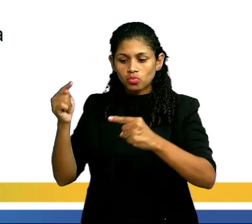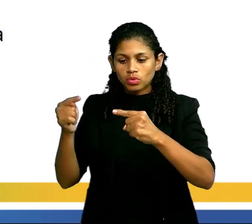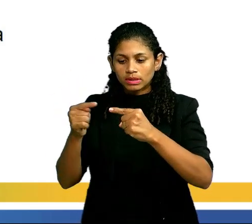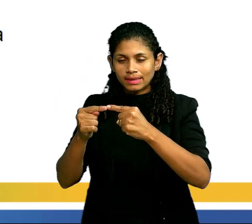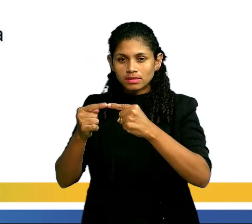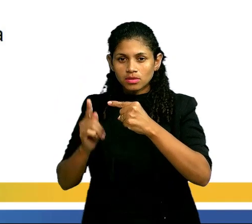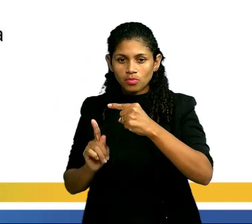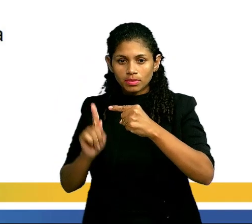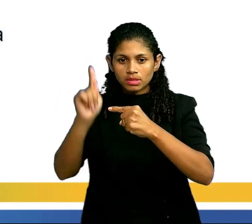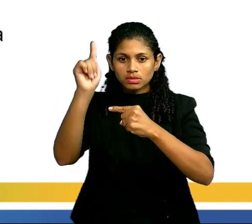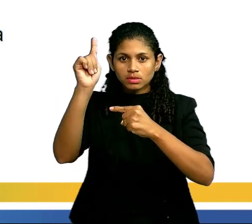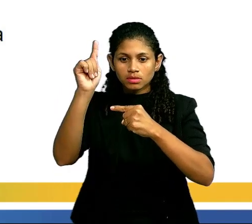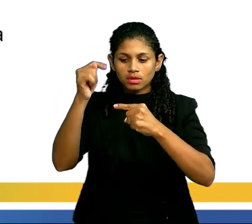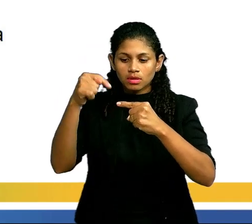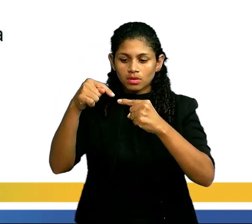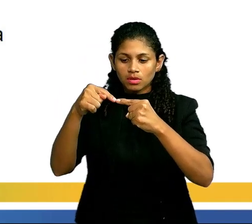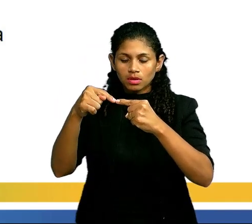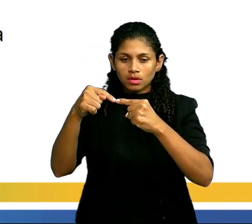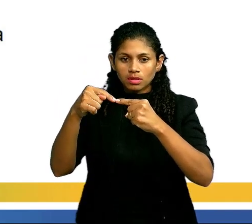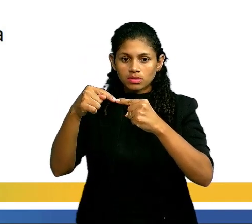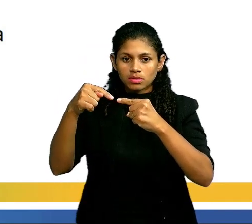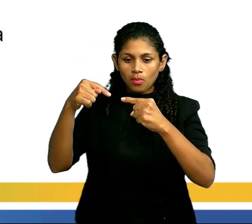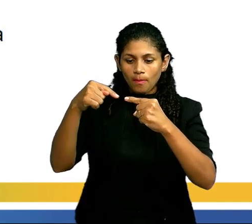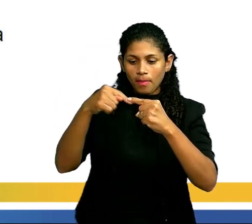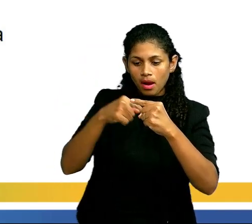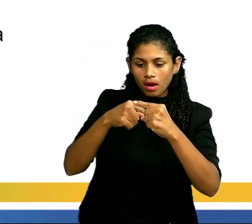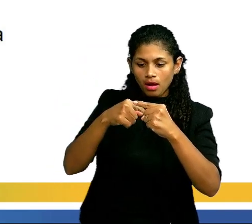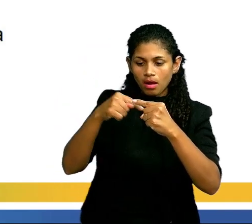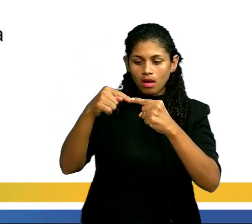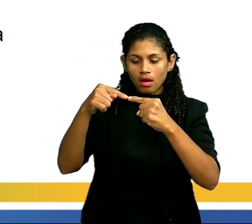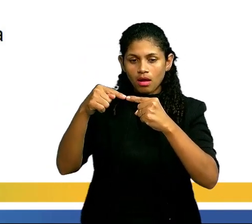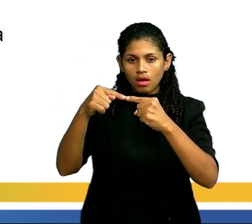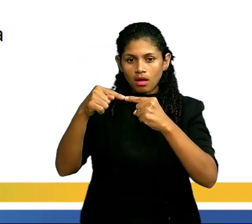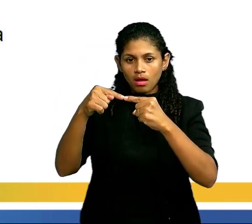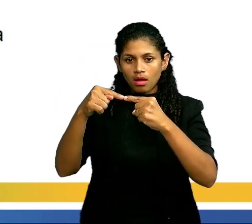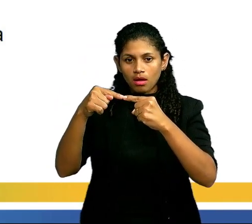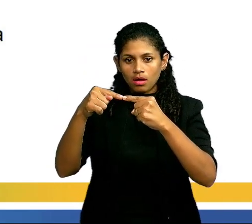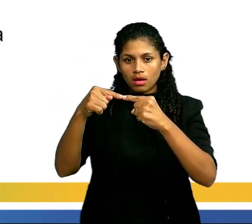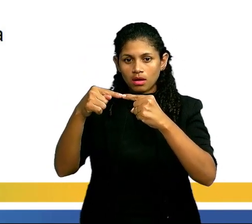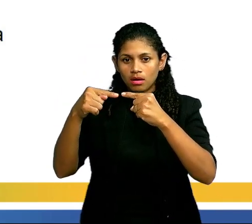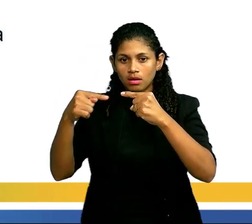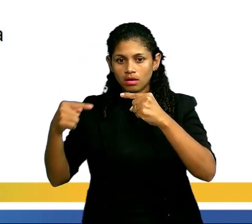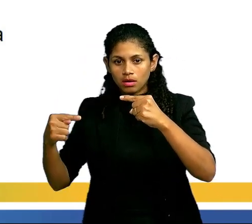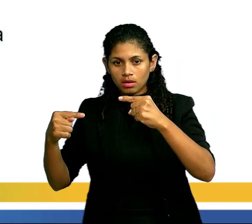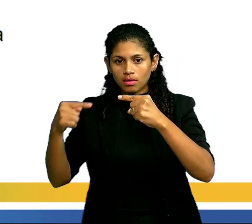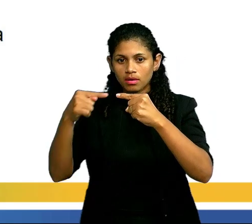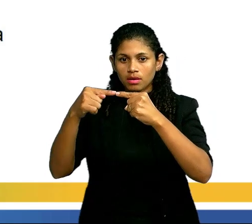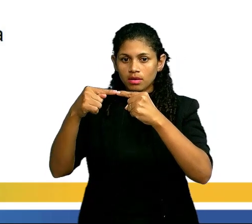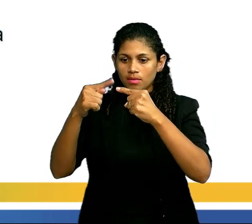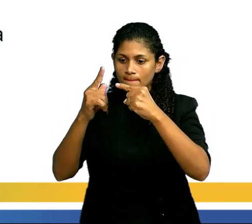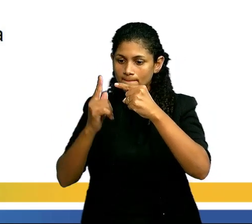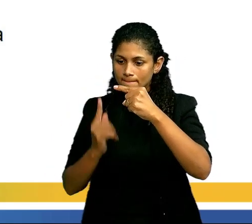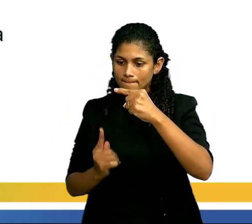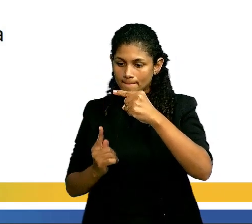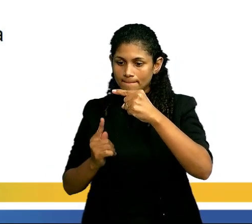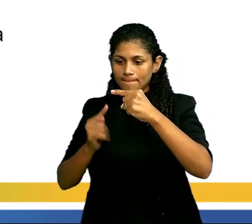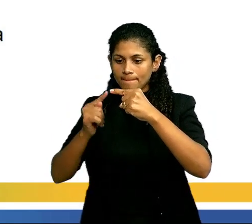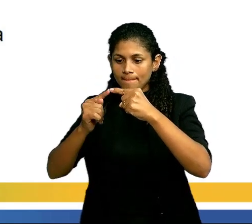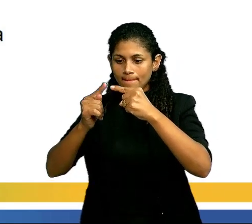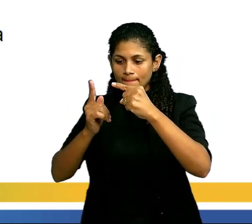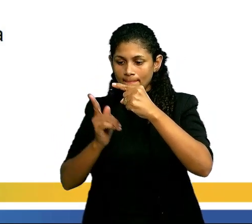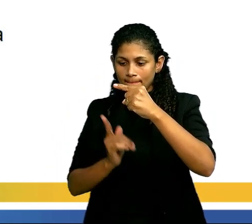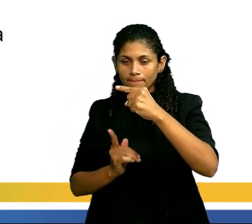para a direita e um pouco abaixo para a esquerda. Isso faz com que essa geometria seja uma geometria trigonal